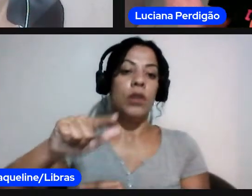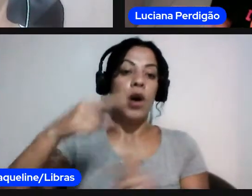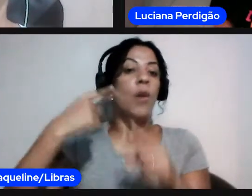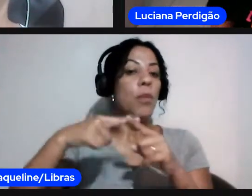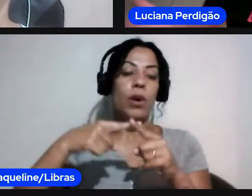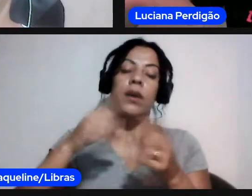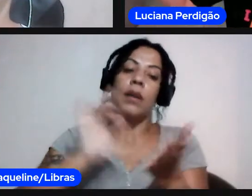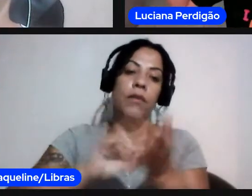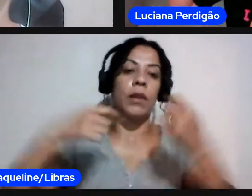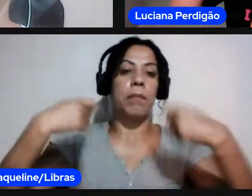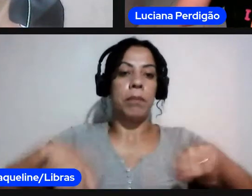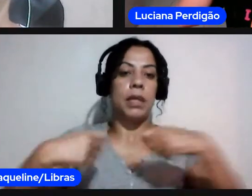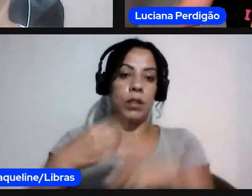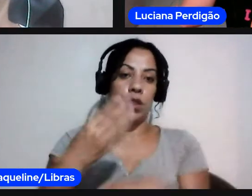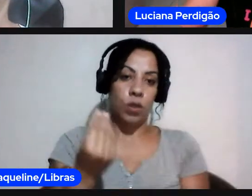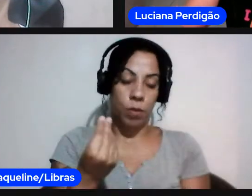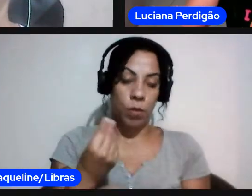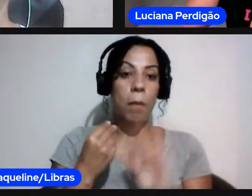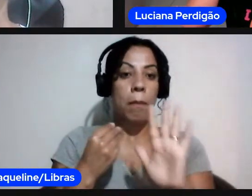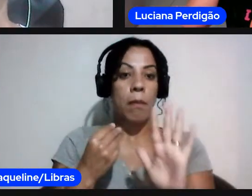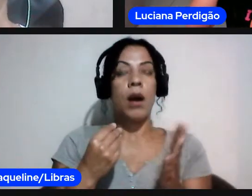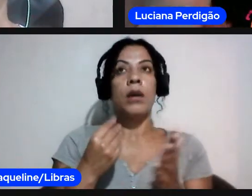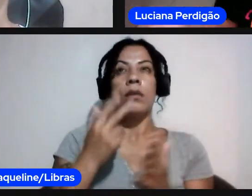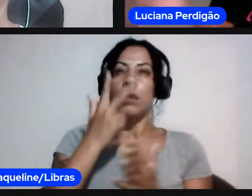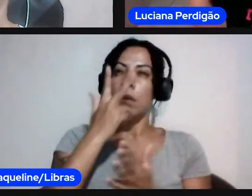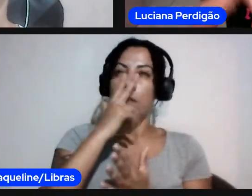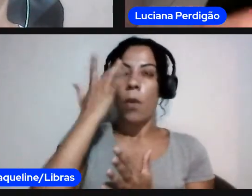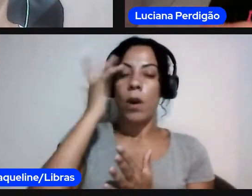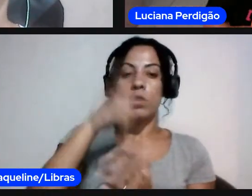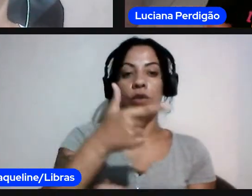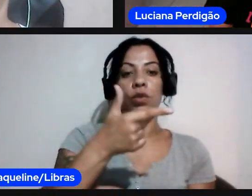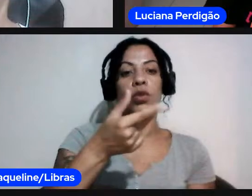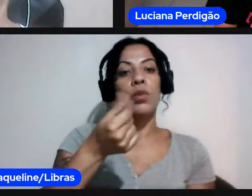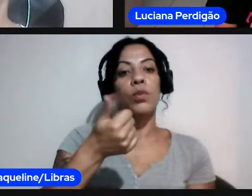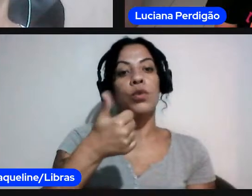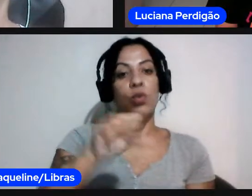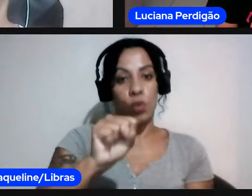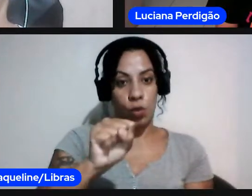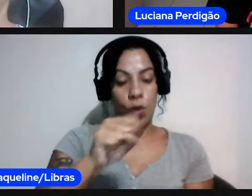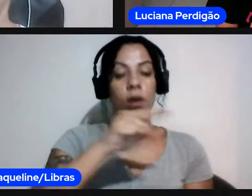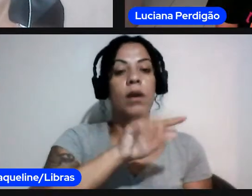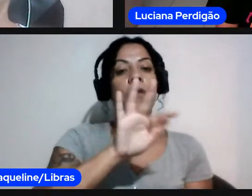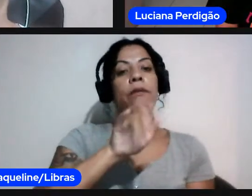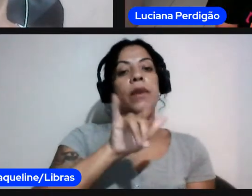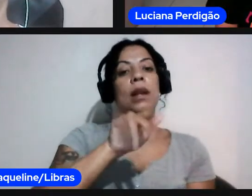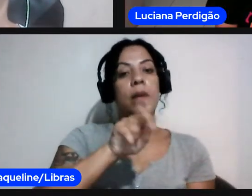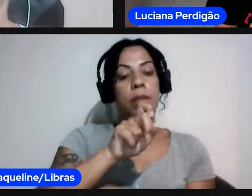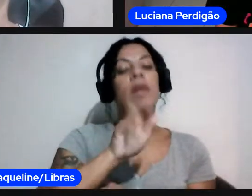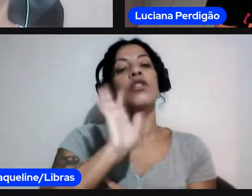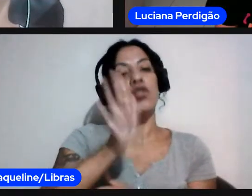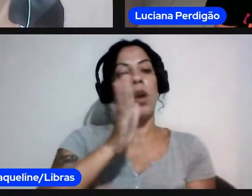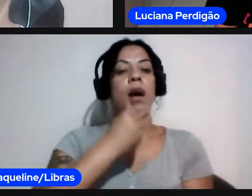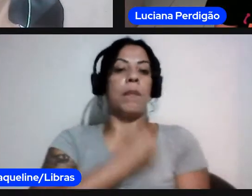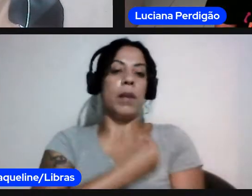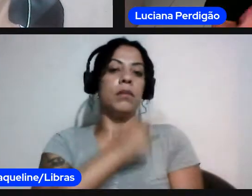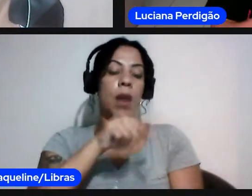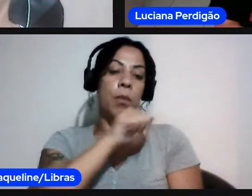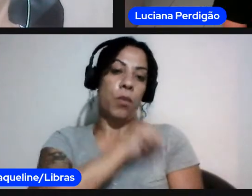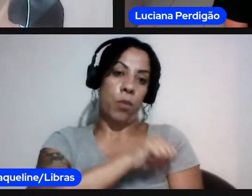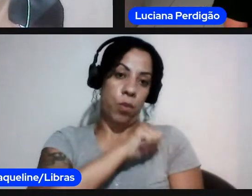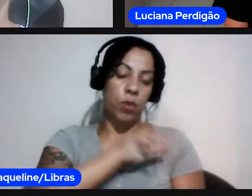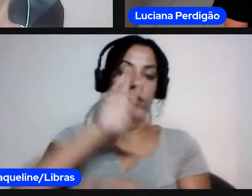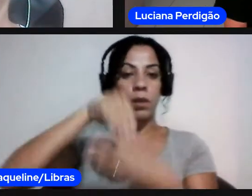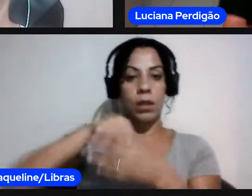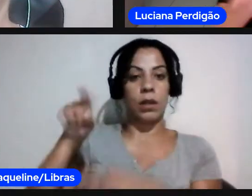Mas hoje, né, desde acho que 2018, o Felipe ele faz parte do nosso quadro de bolsistas. E aí ele